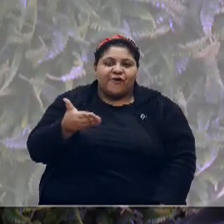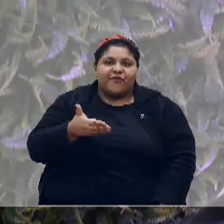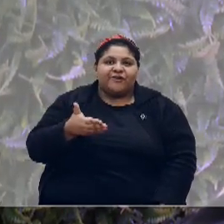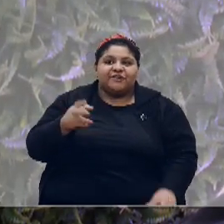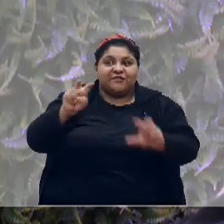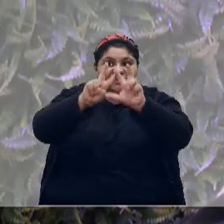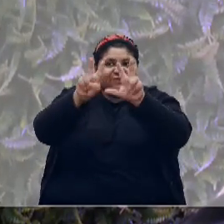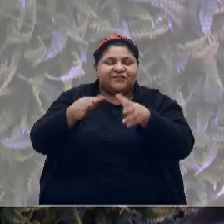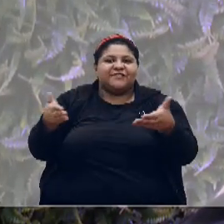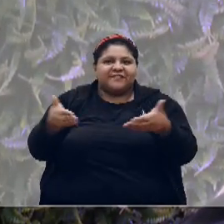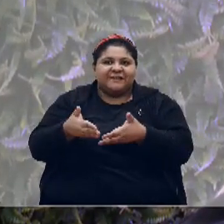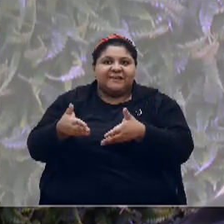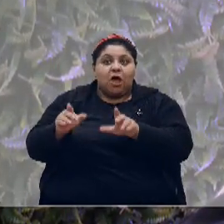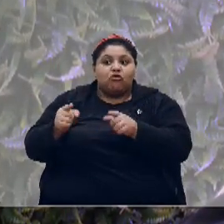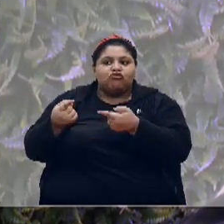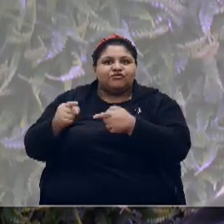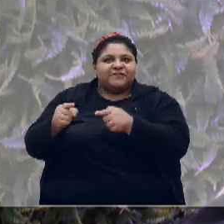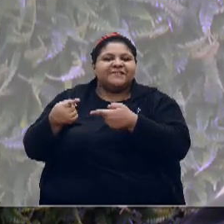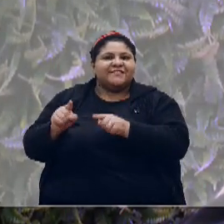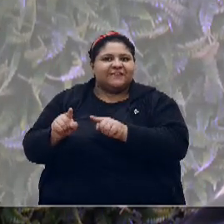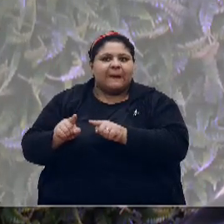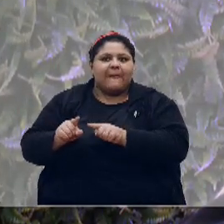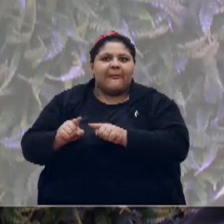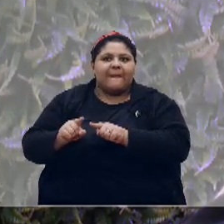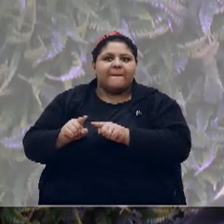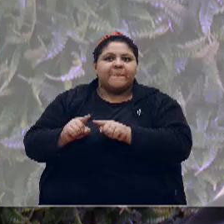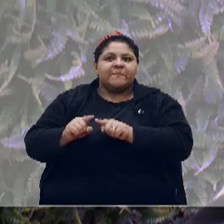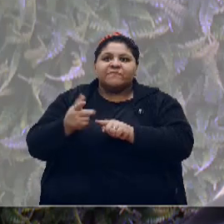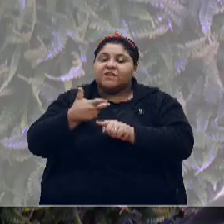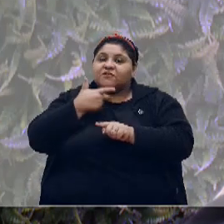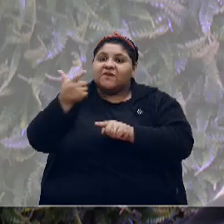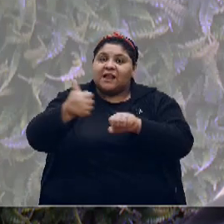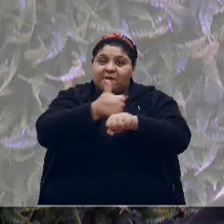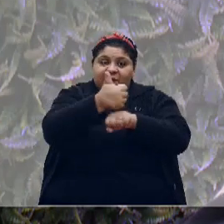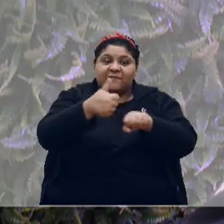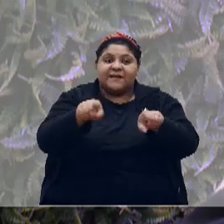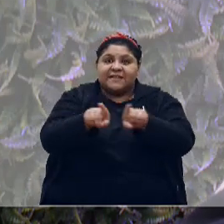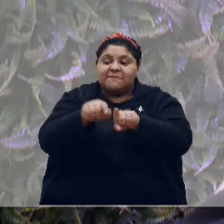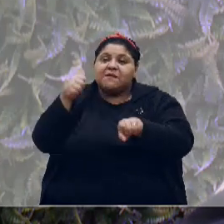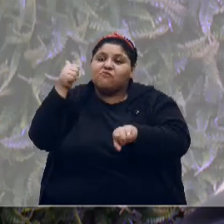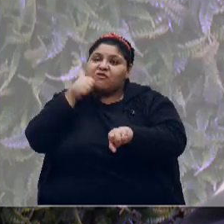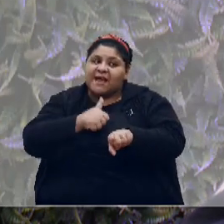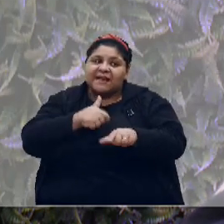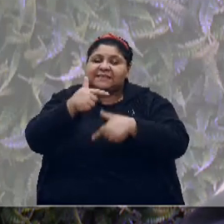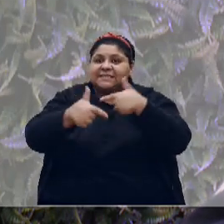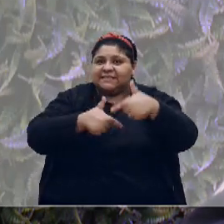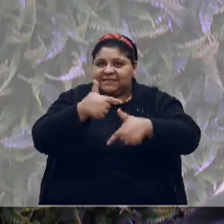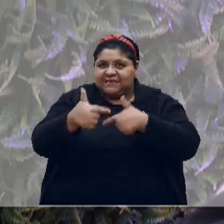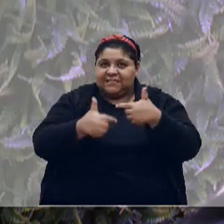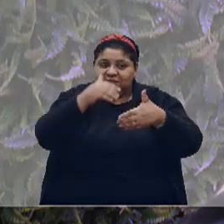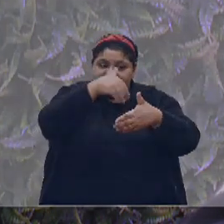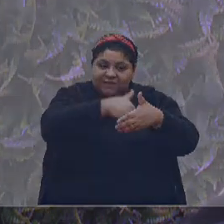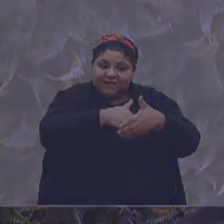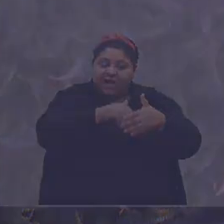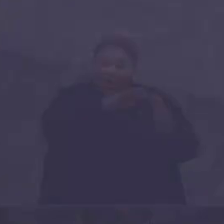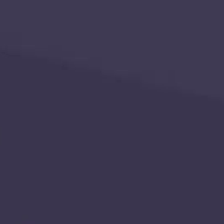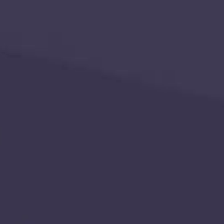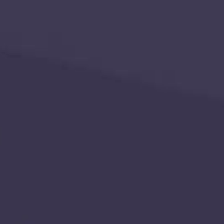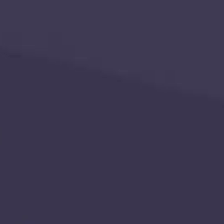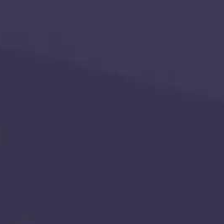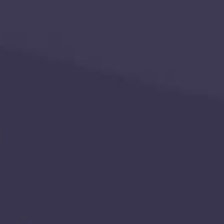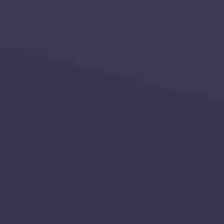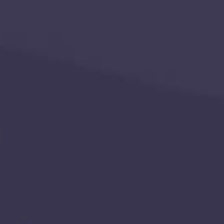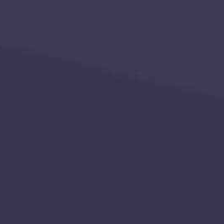né, desafiador de levantar profissões que mulheres também são capazes. Então, dentro do universo masculino,